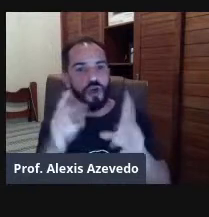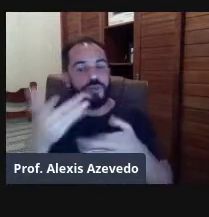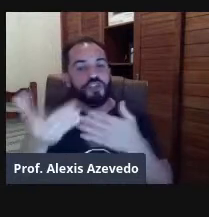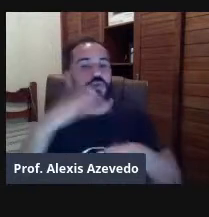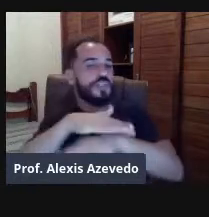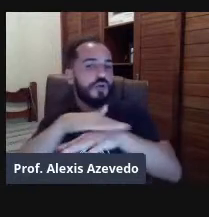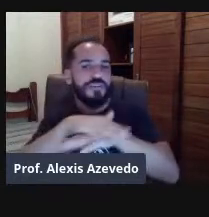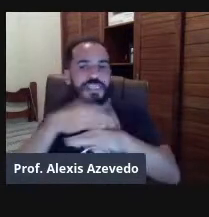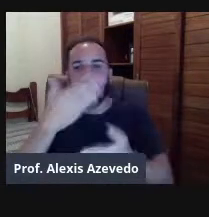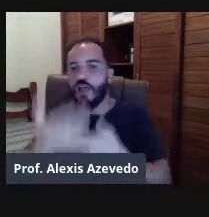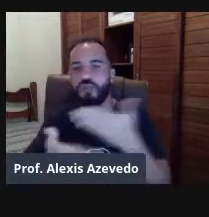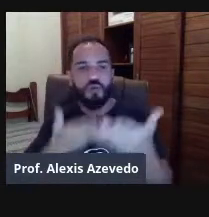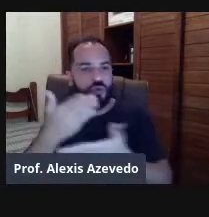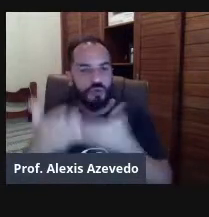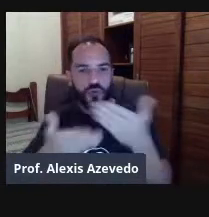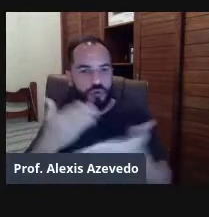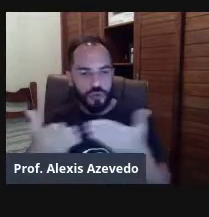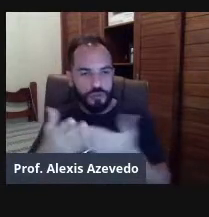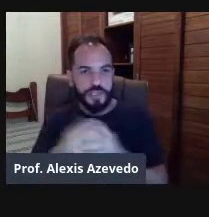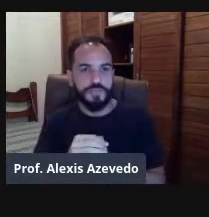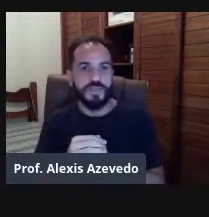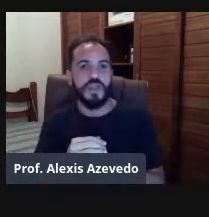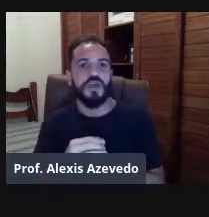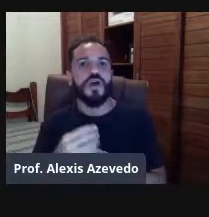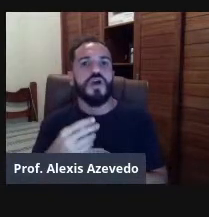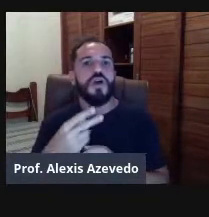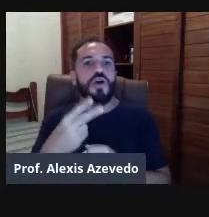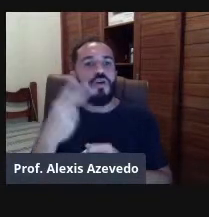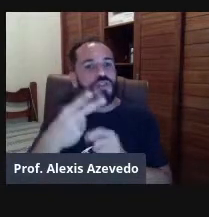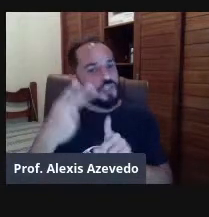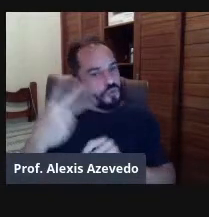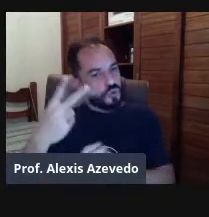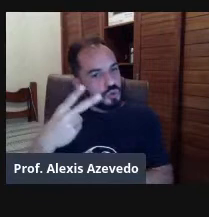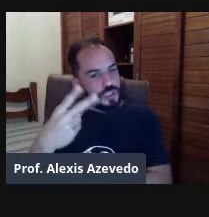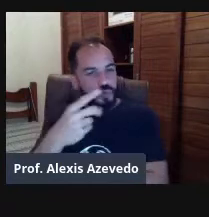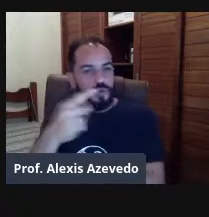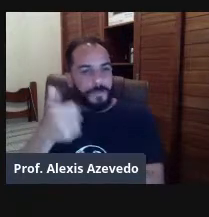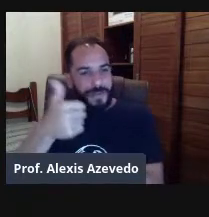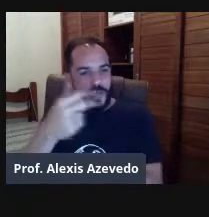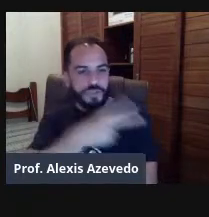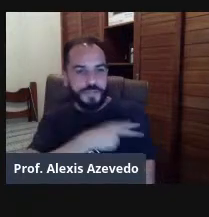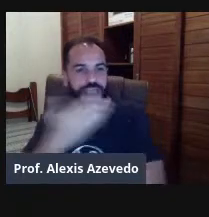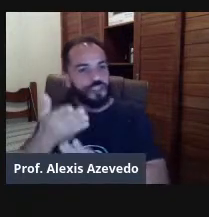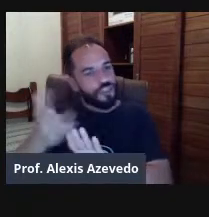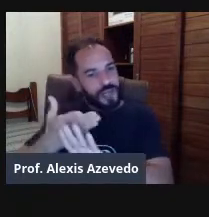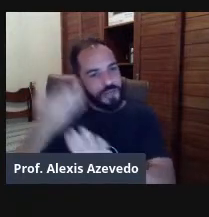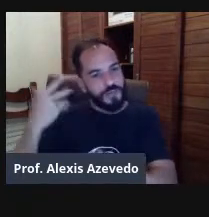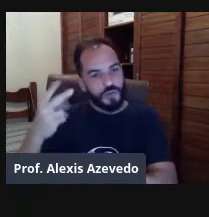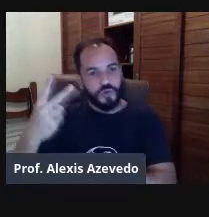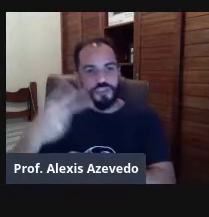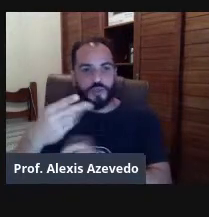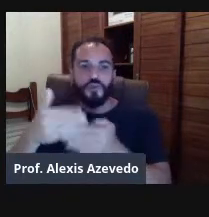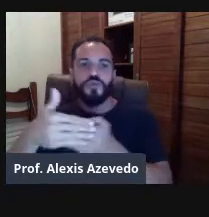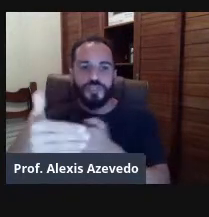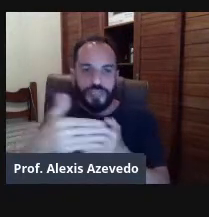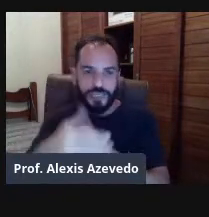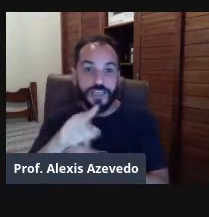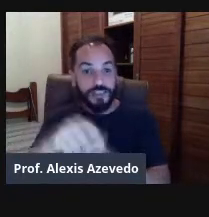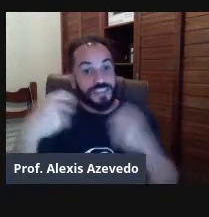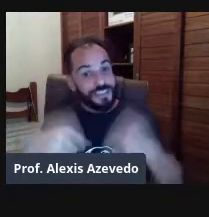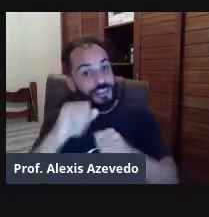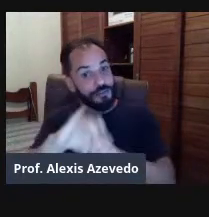acontecendo, né, desse segundo semestre chegando, o primeiro indo, e se precisar da gente, estamos aqui na